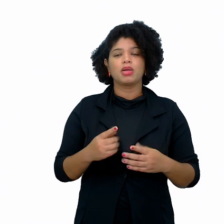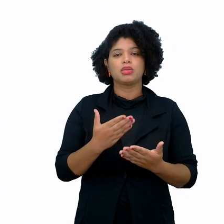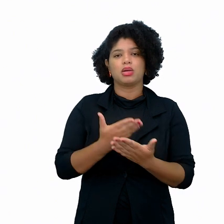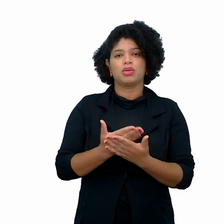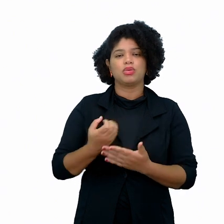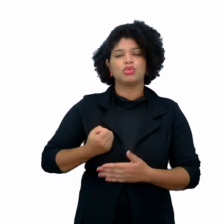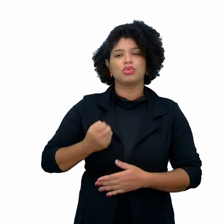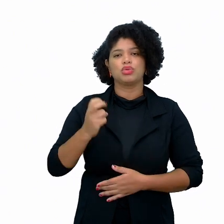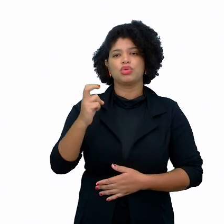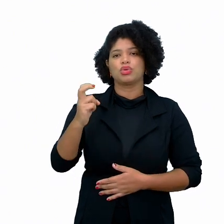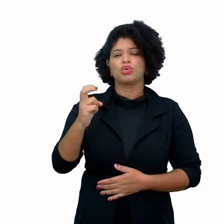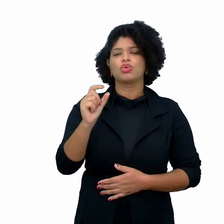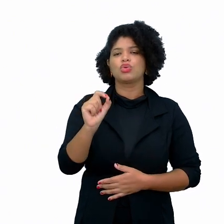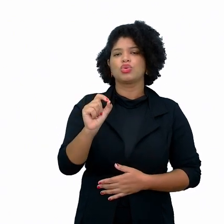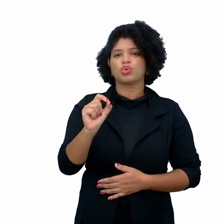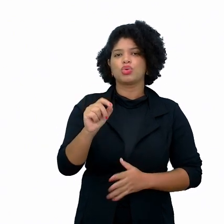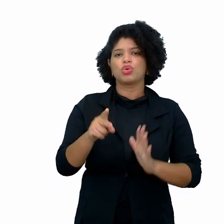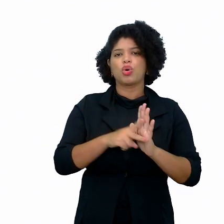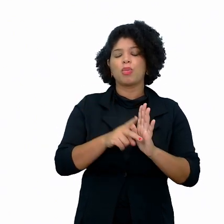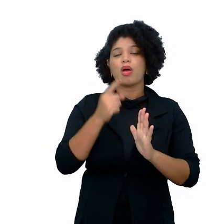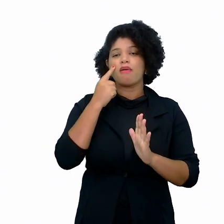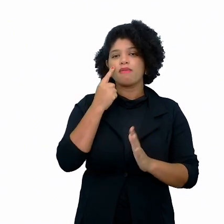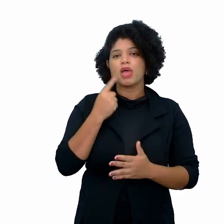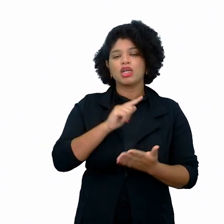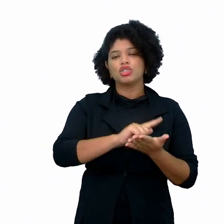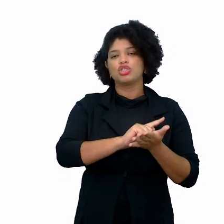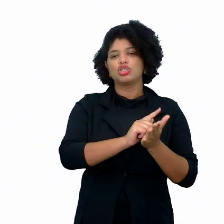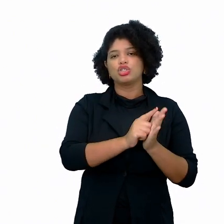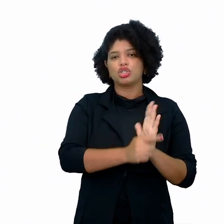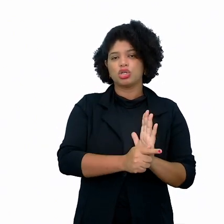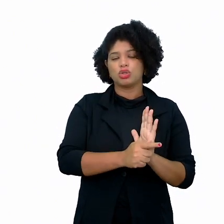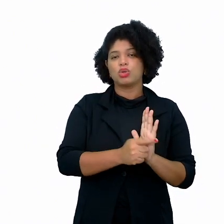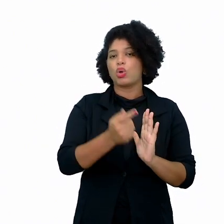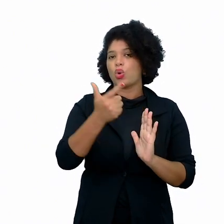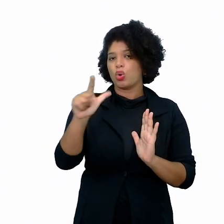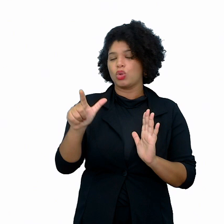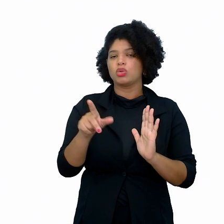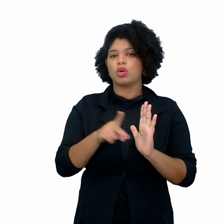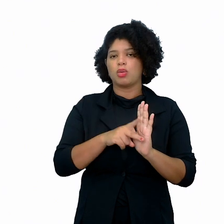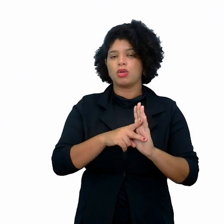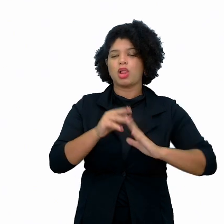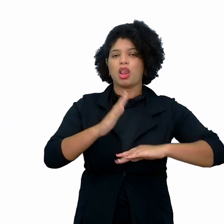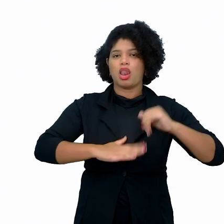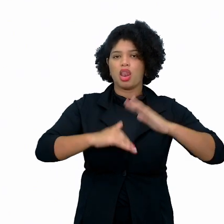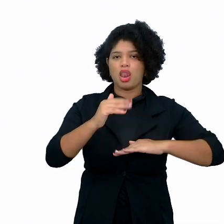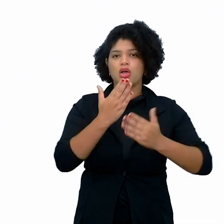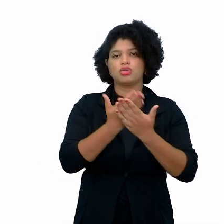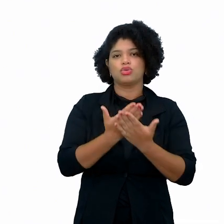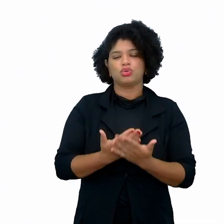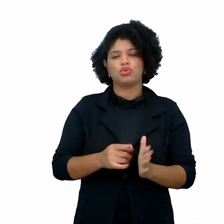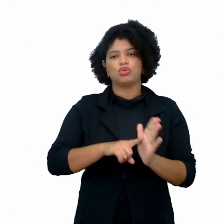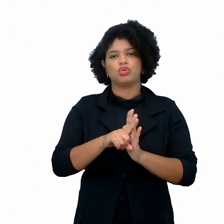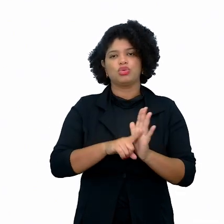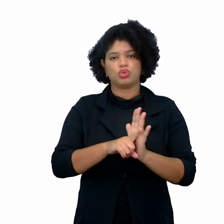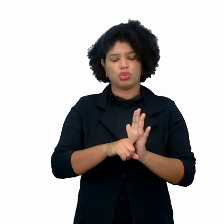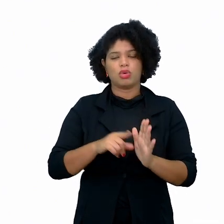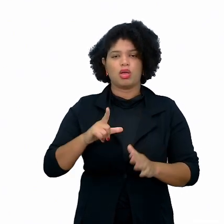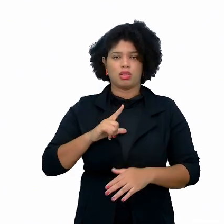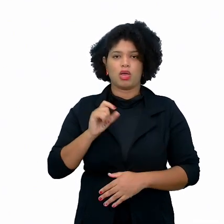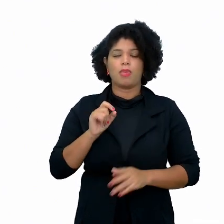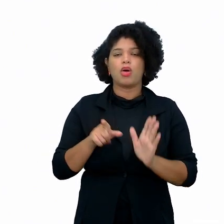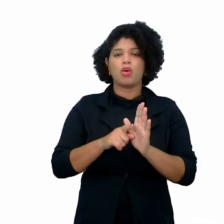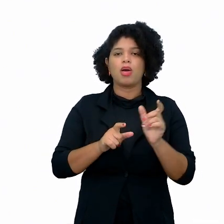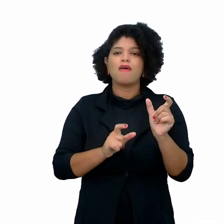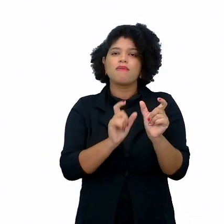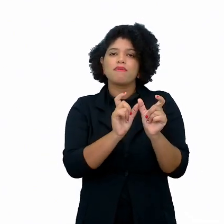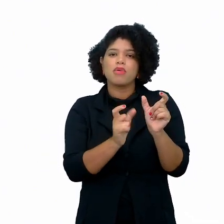5 destaca-se por trazer outro gênero do campo das práticas de estudo e de pesquisa, os verbetes